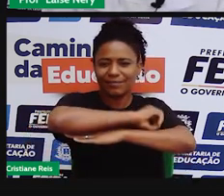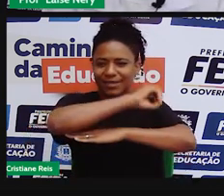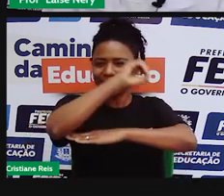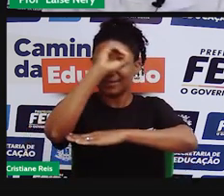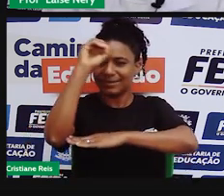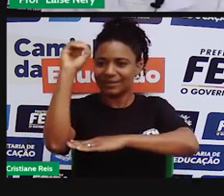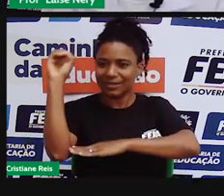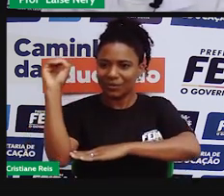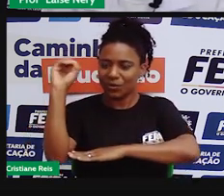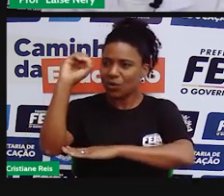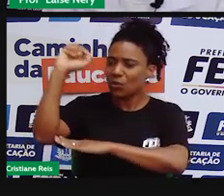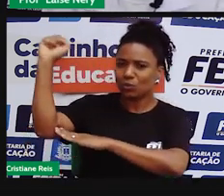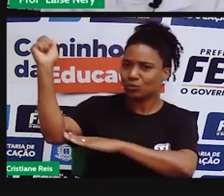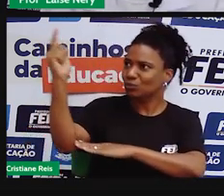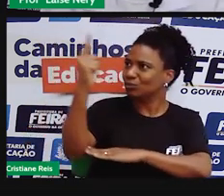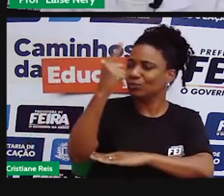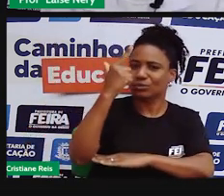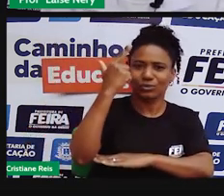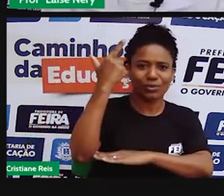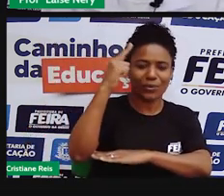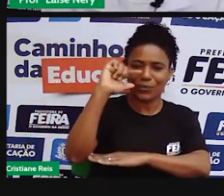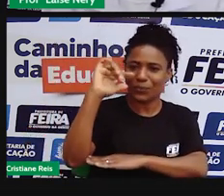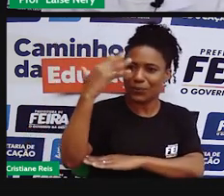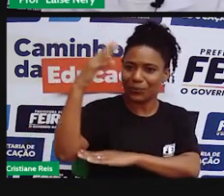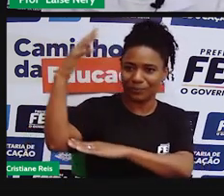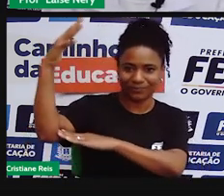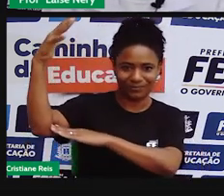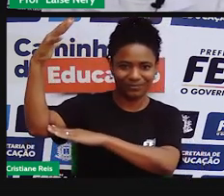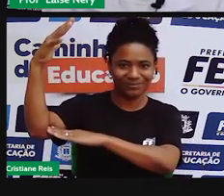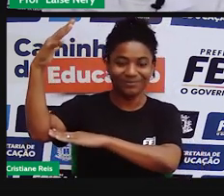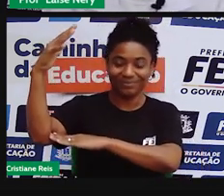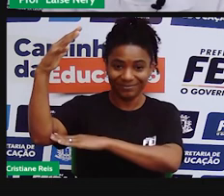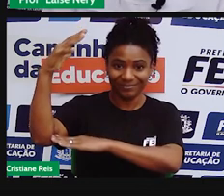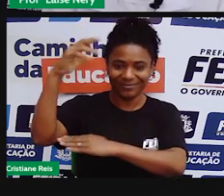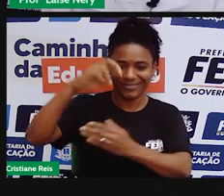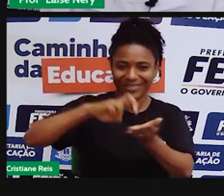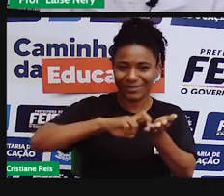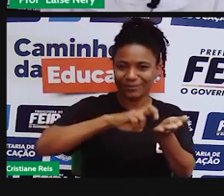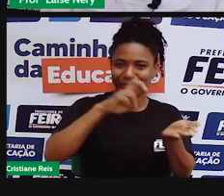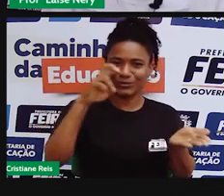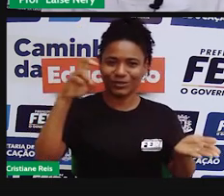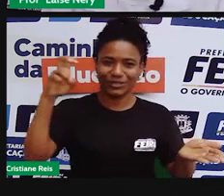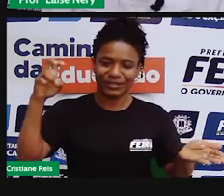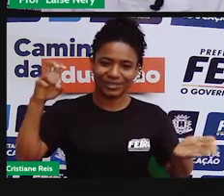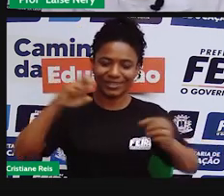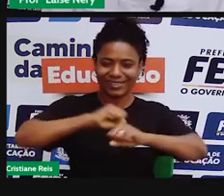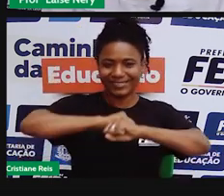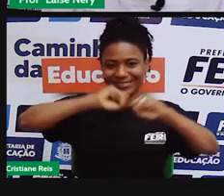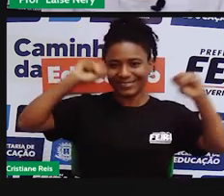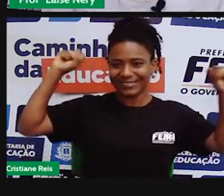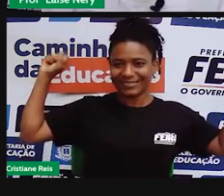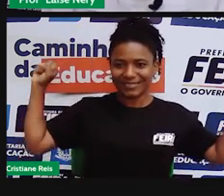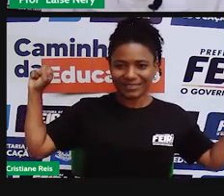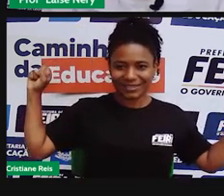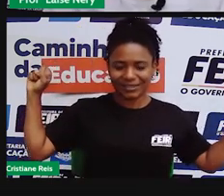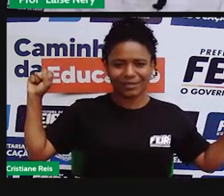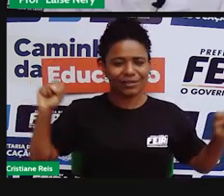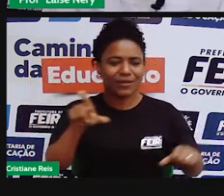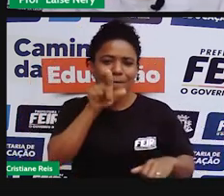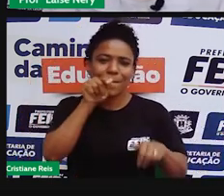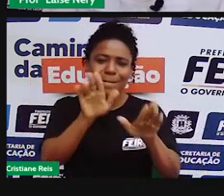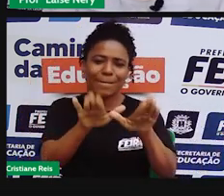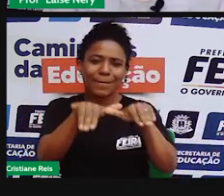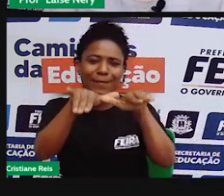e o sol brilhou o dia acordou e o pássaro cantou a